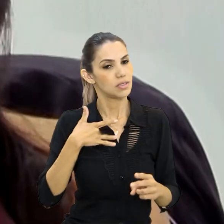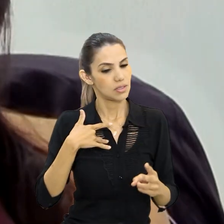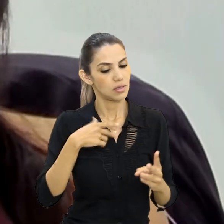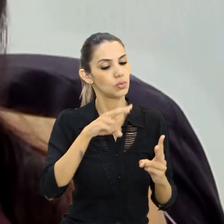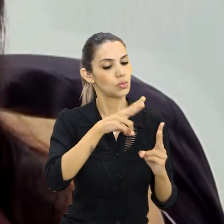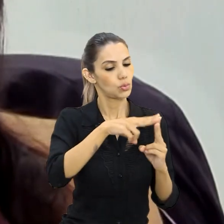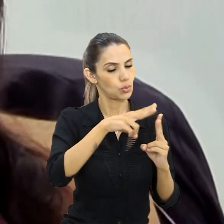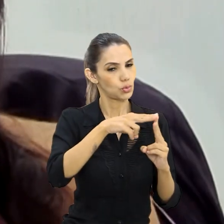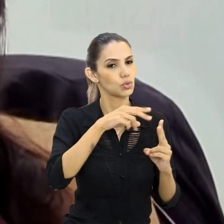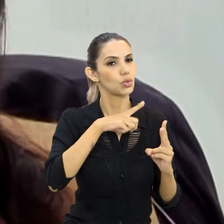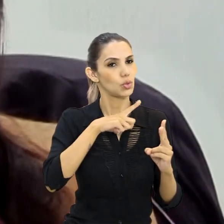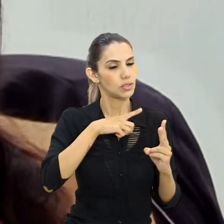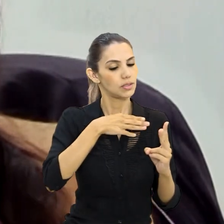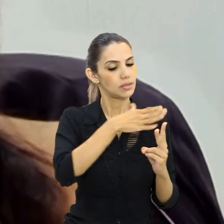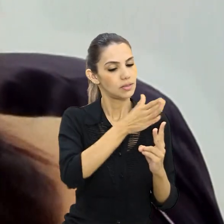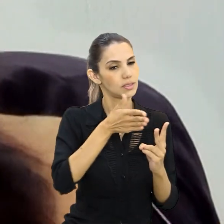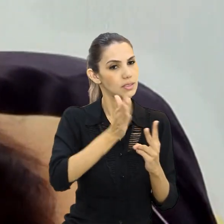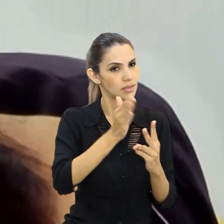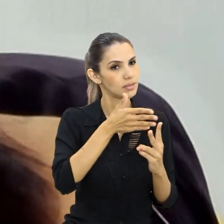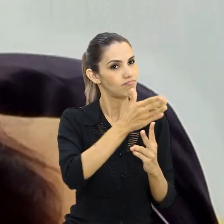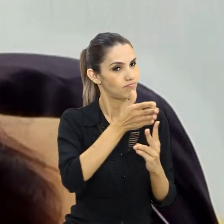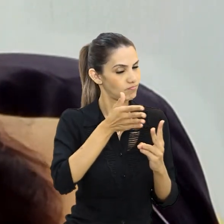duas áreas,